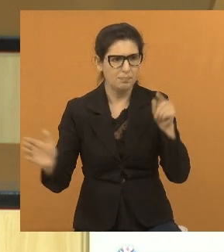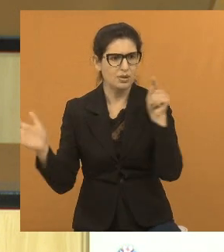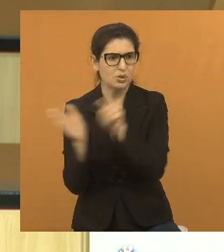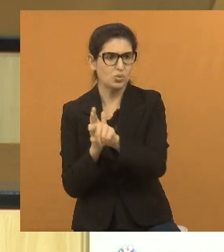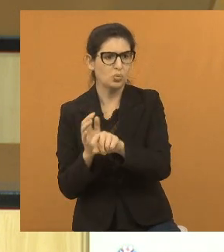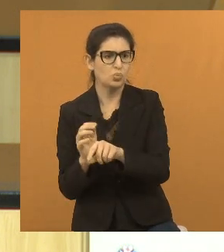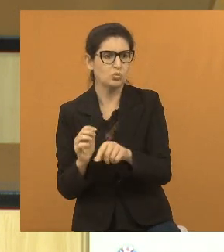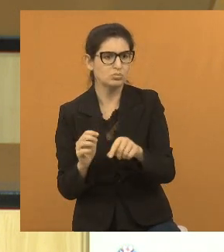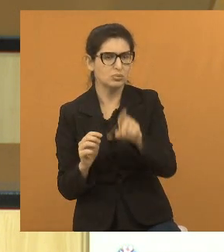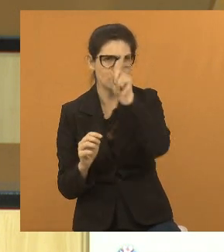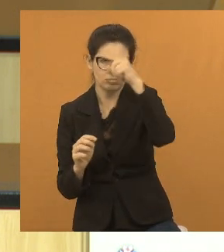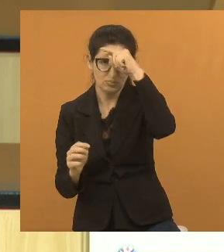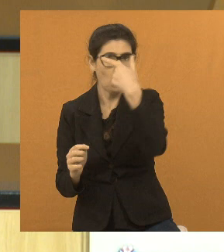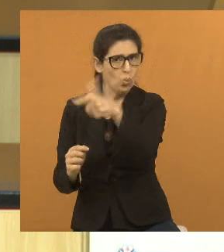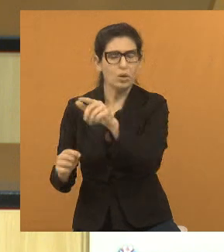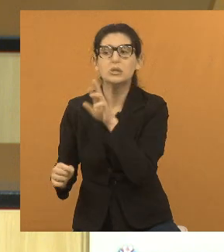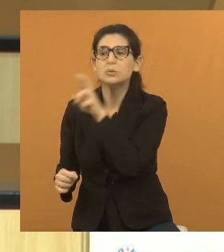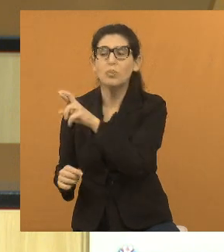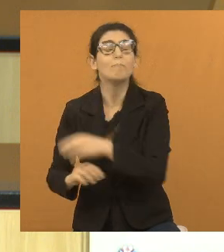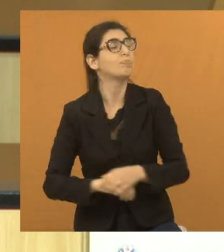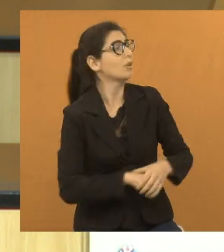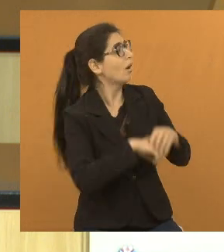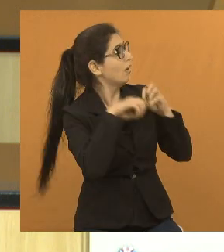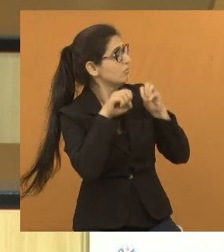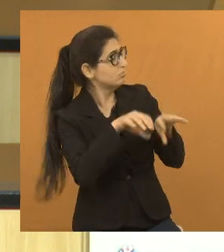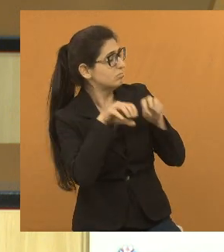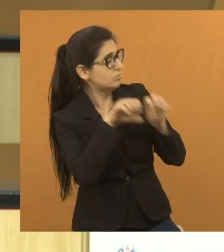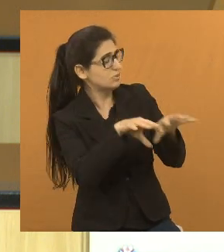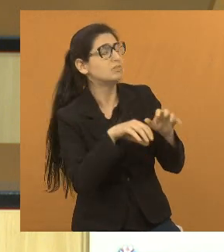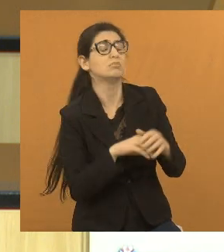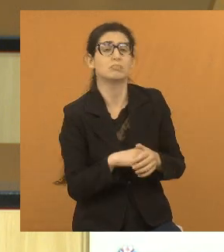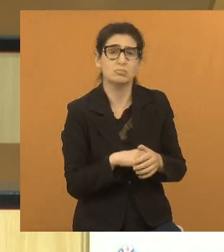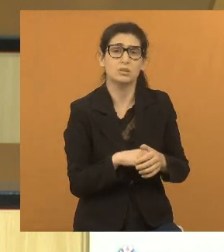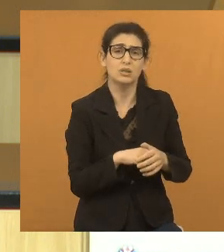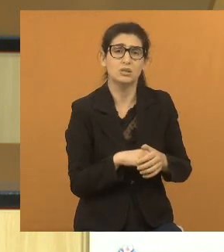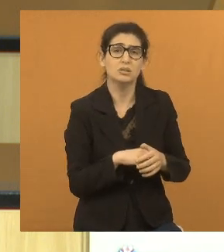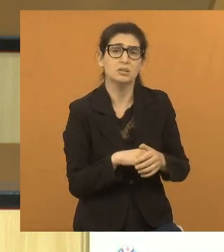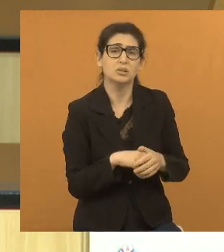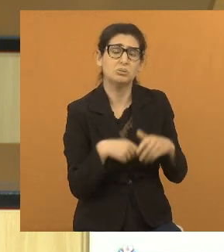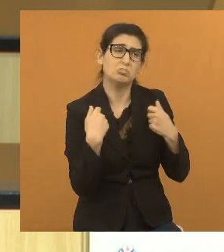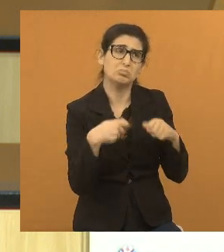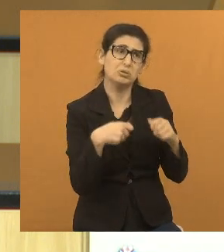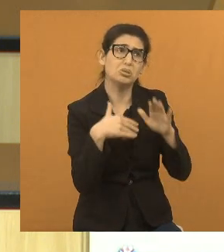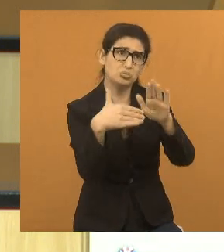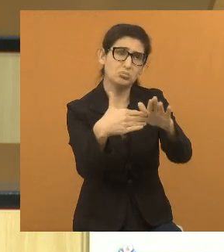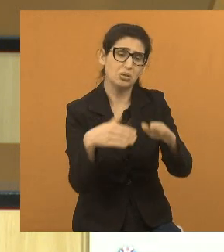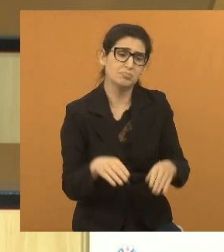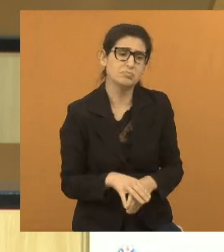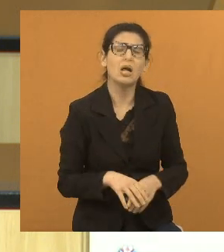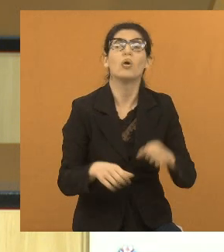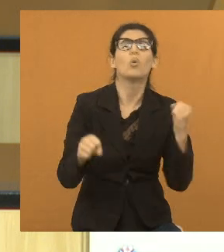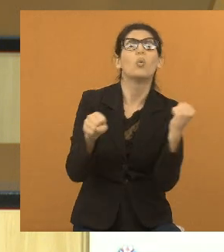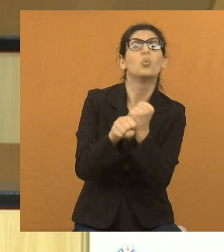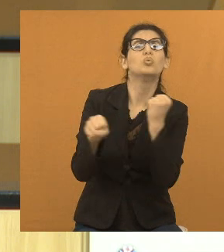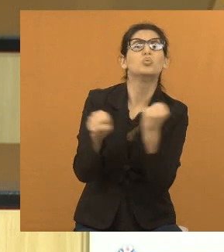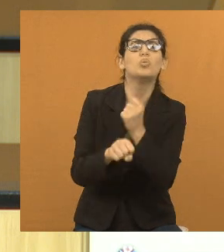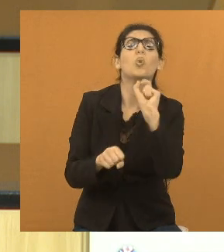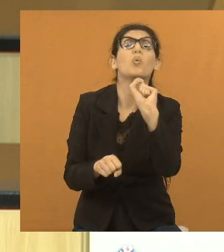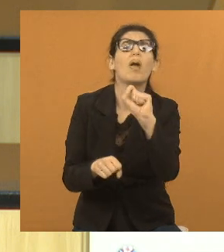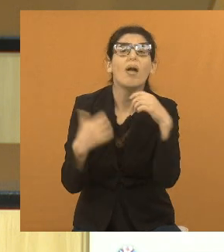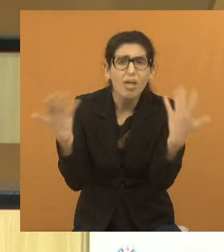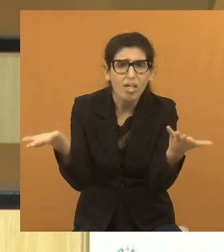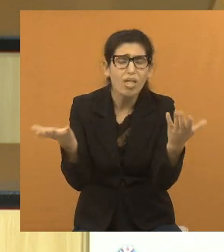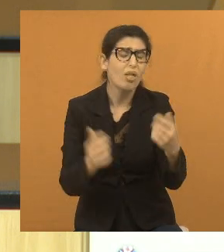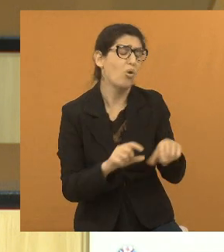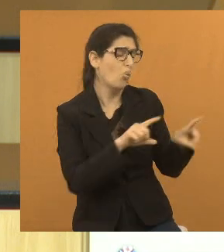a educação também tem como estar trazendo as pessoas. Por enquanto, para construir um equipamento na área rural,